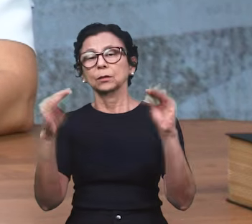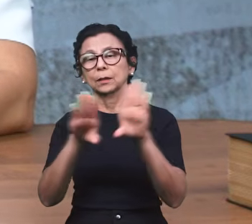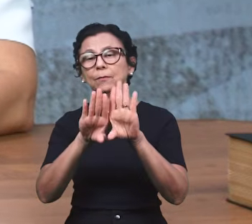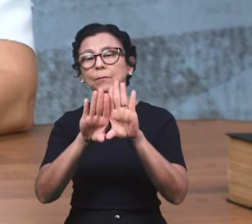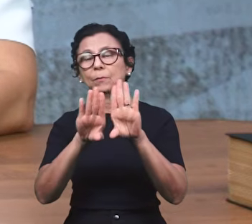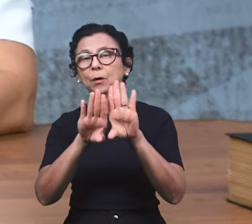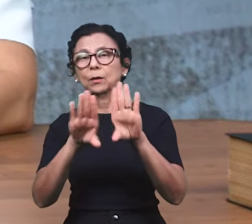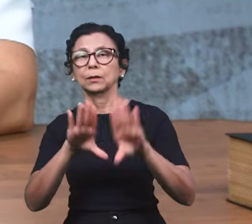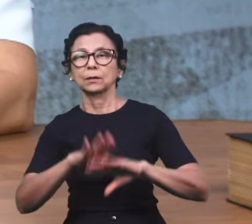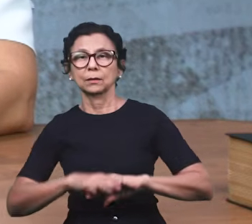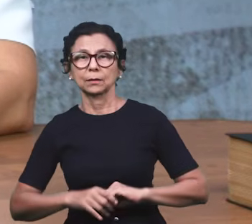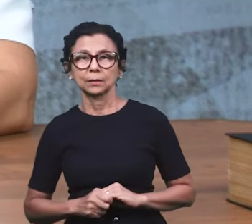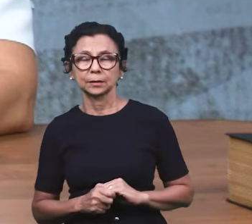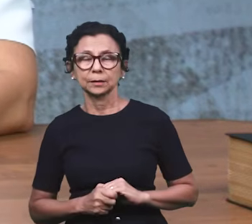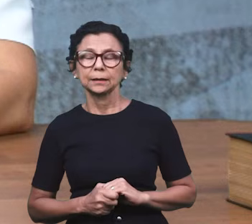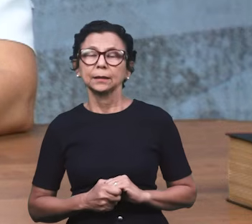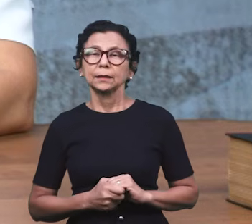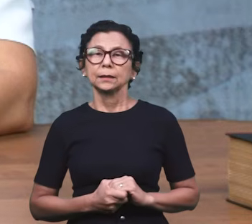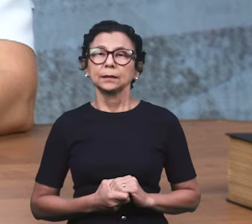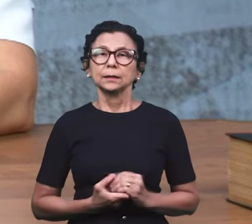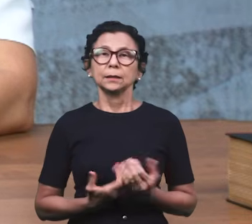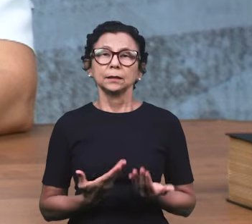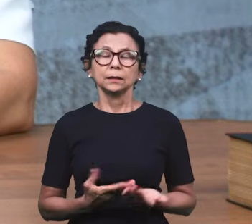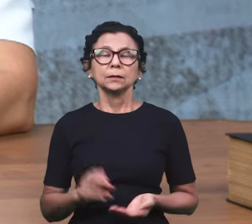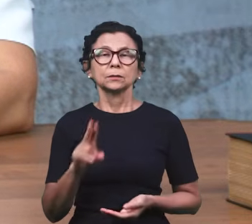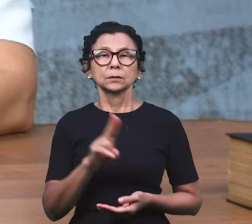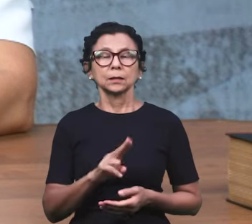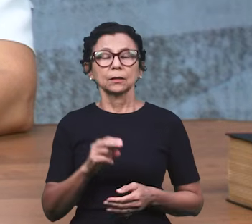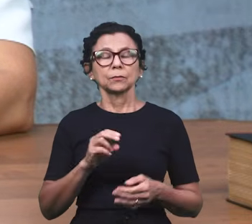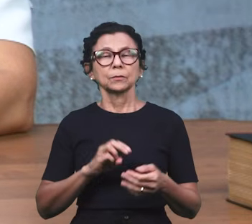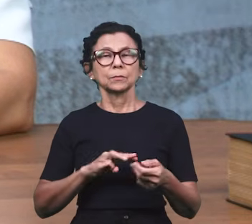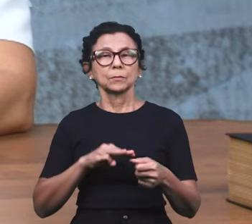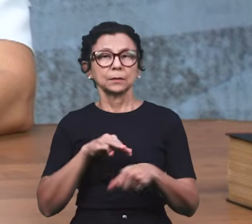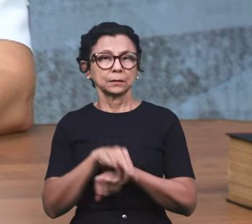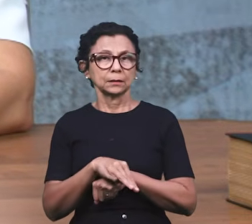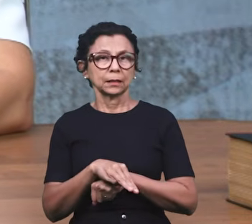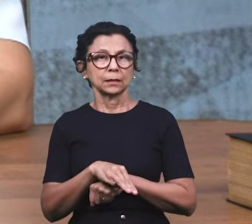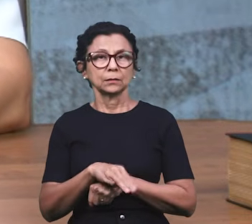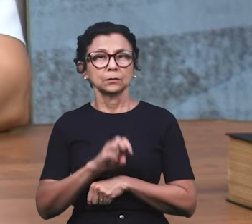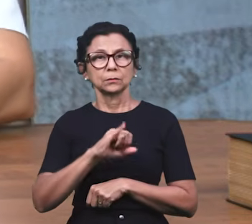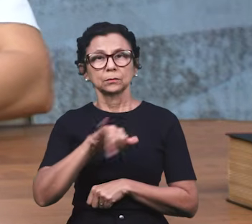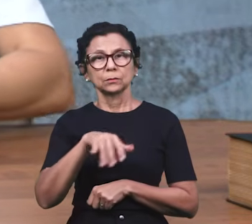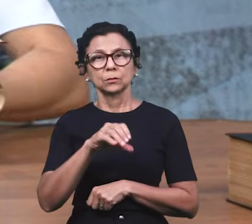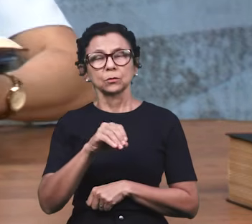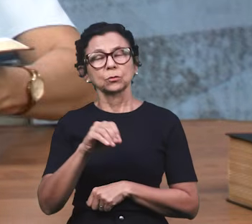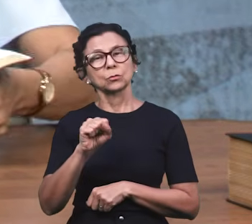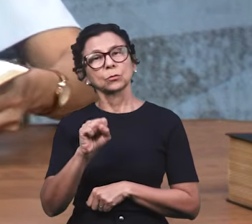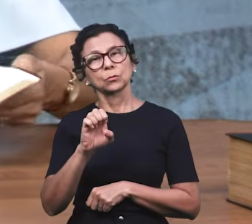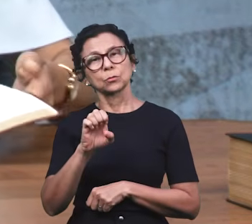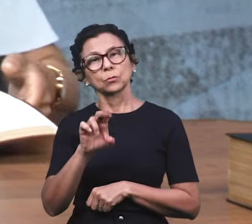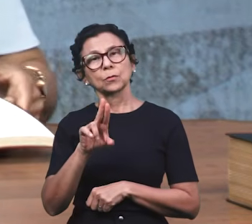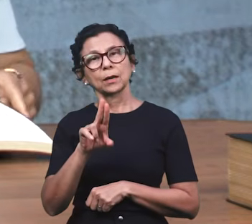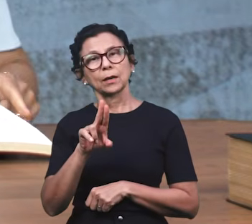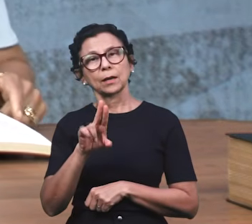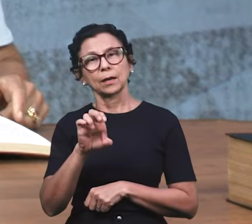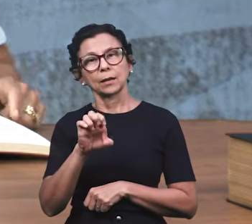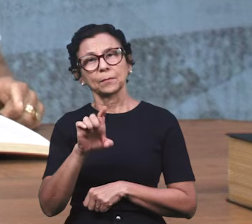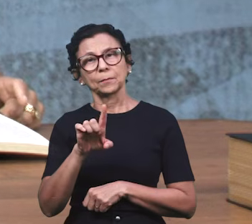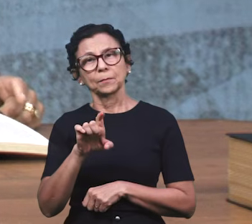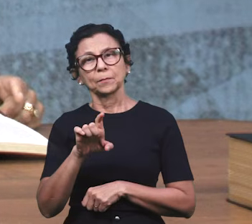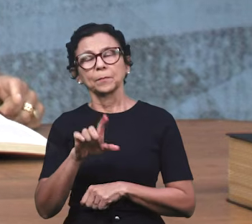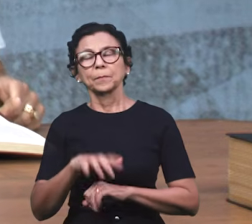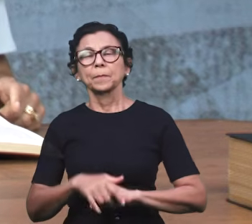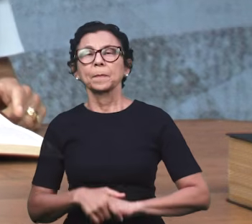que falara pelo ministério de Josué, filho de Num. Amém? Terminamos então